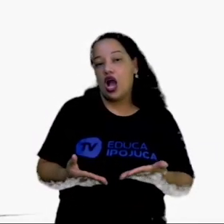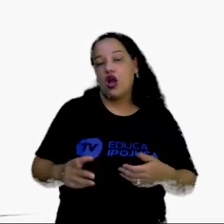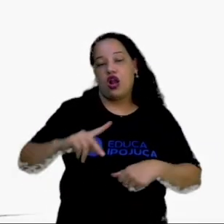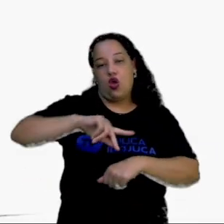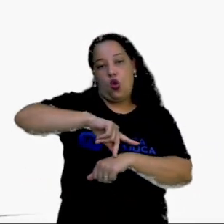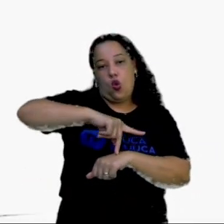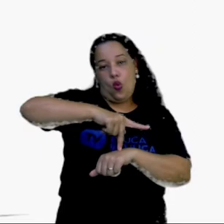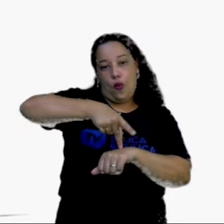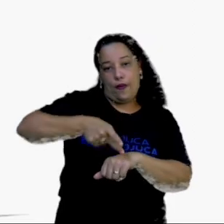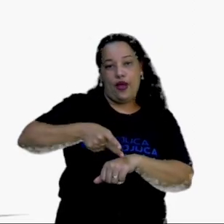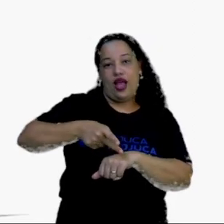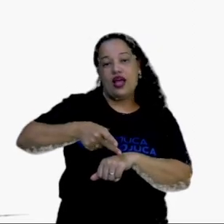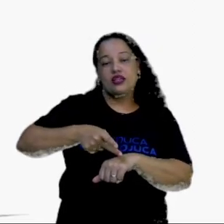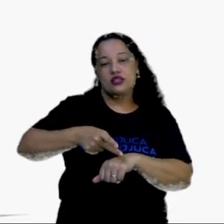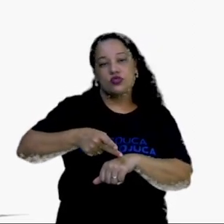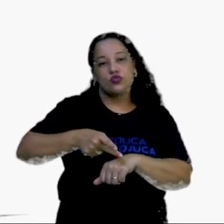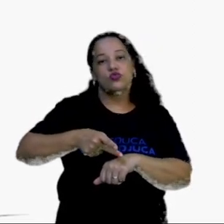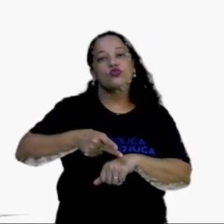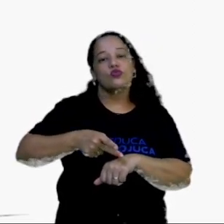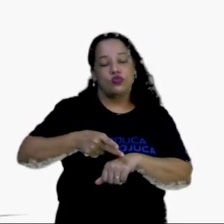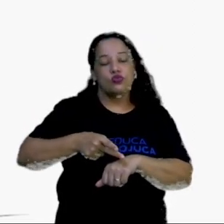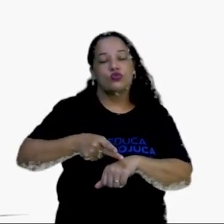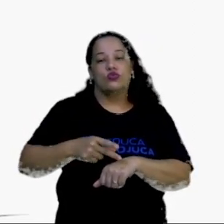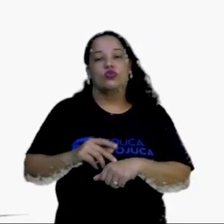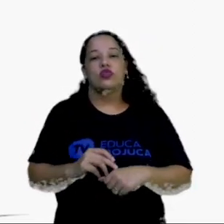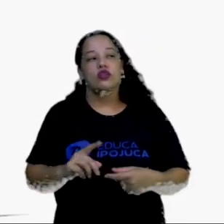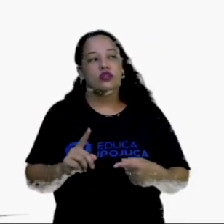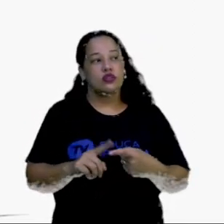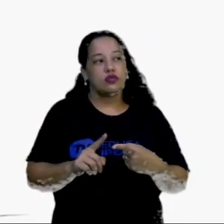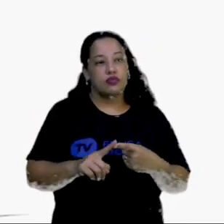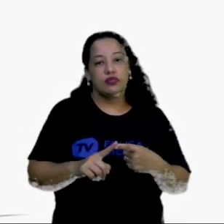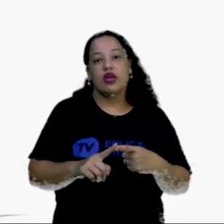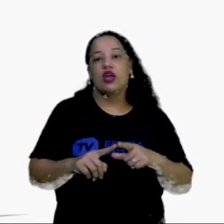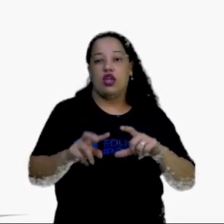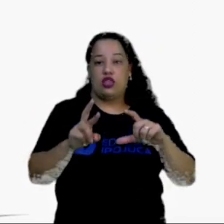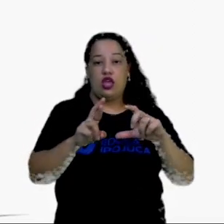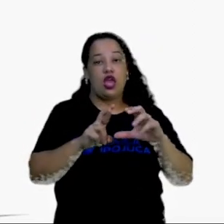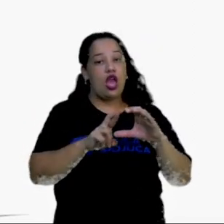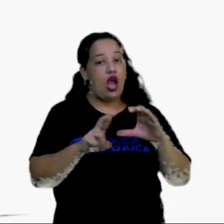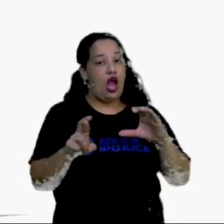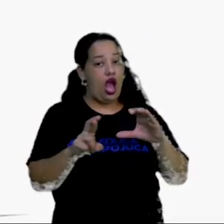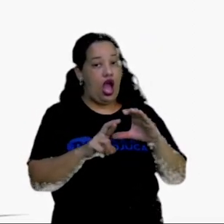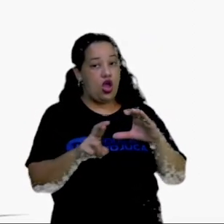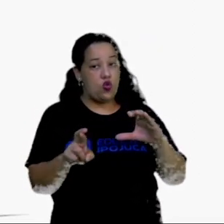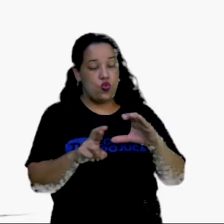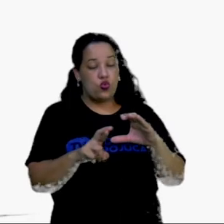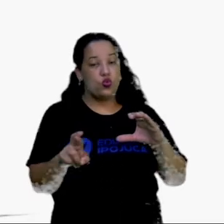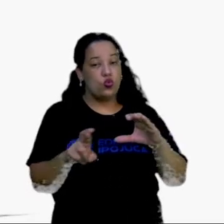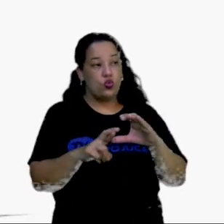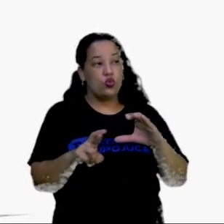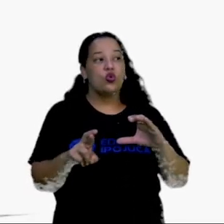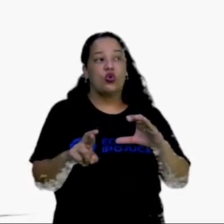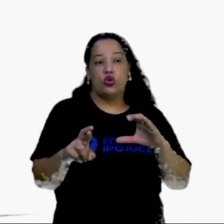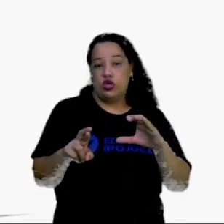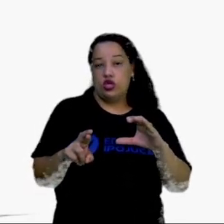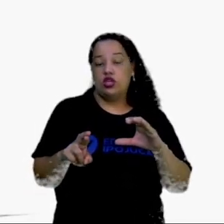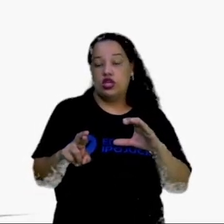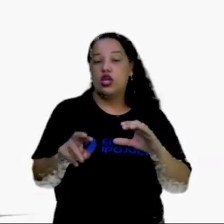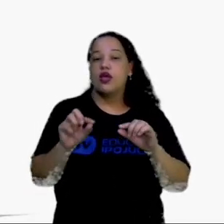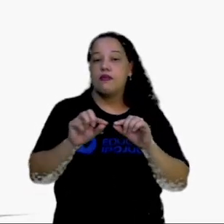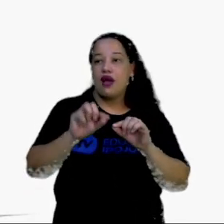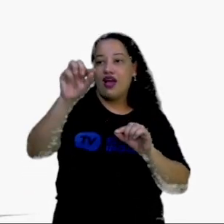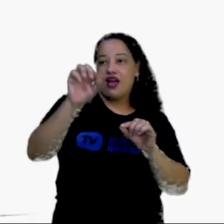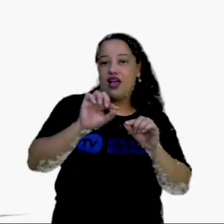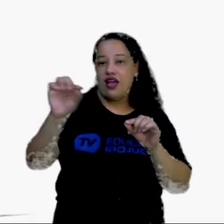esse compasso com a mesma distância que é o raio. Nós vamos colocar em seis